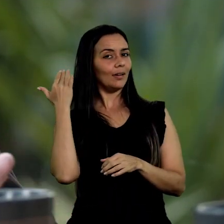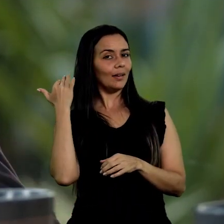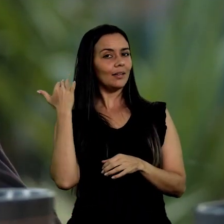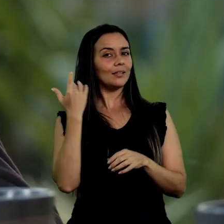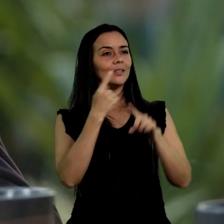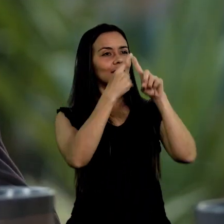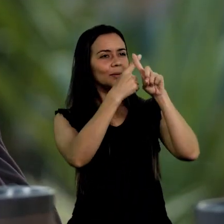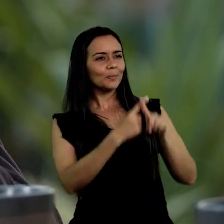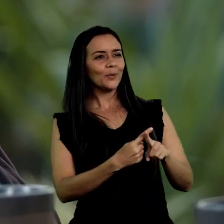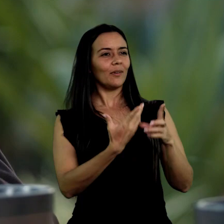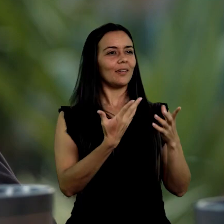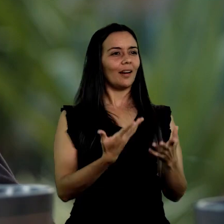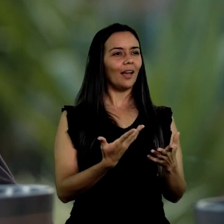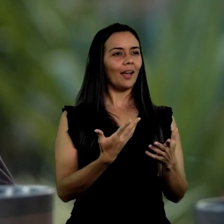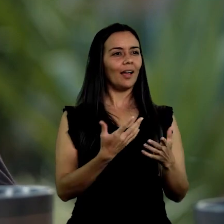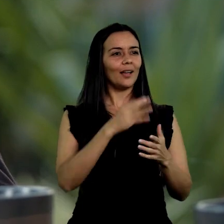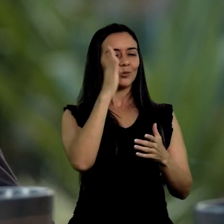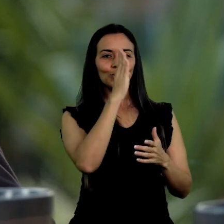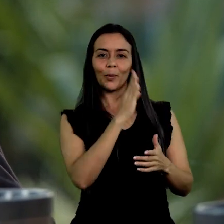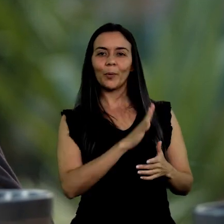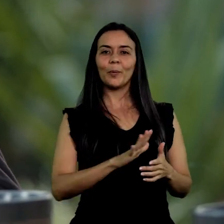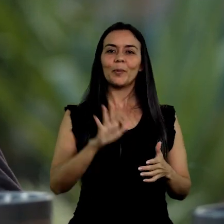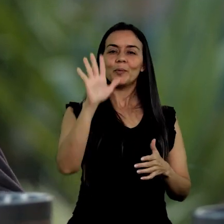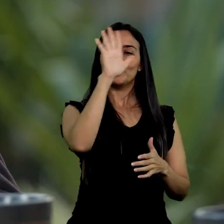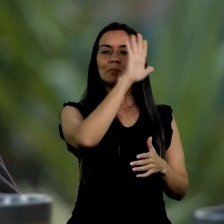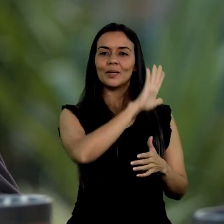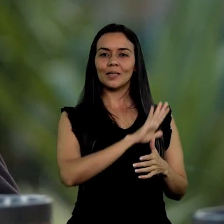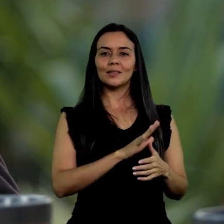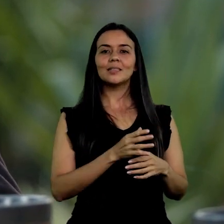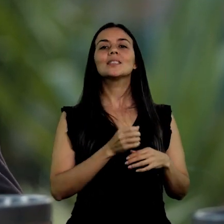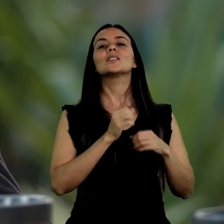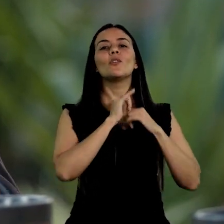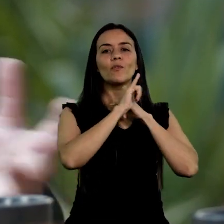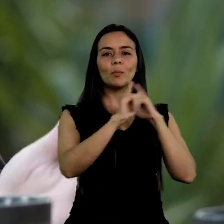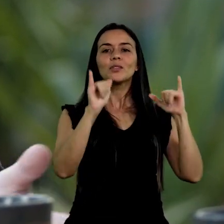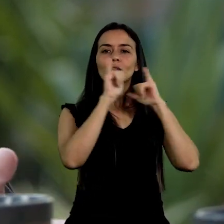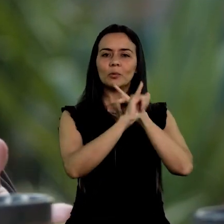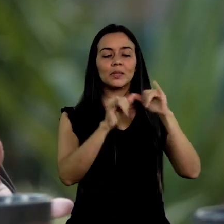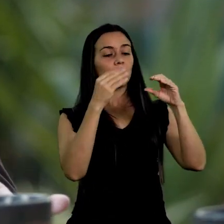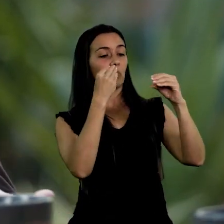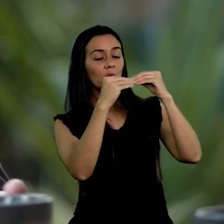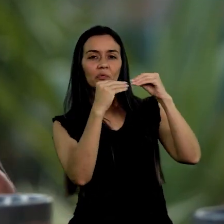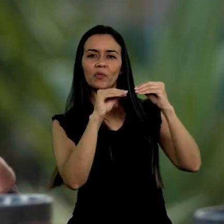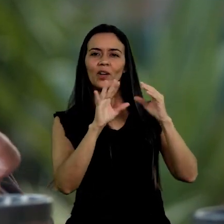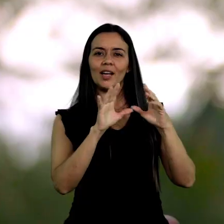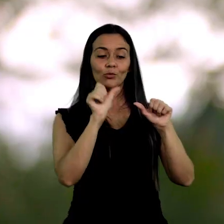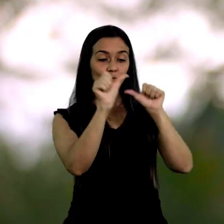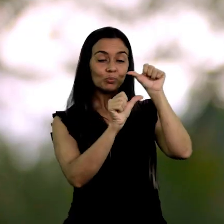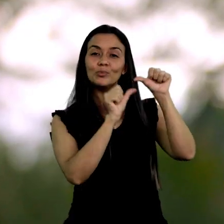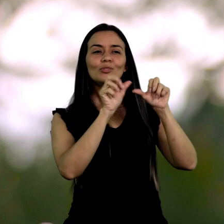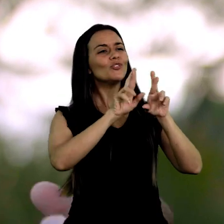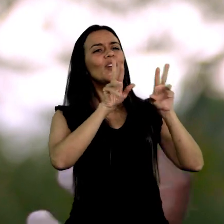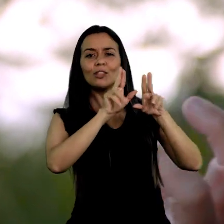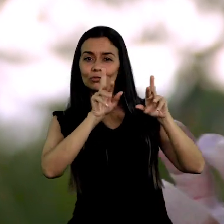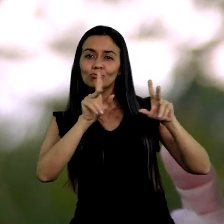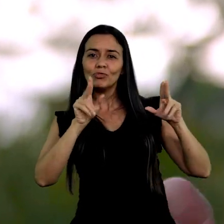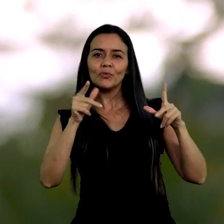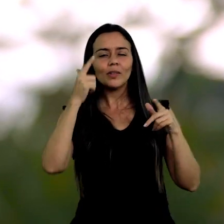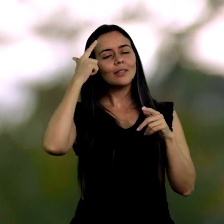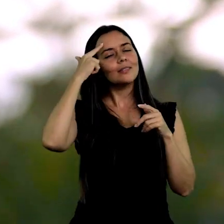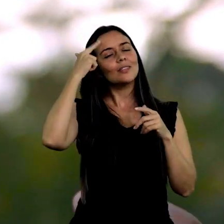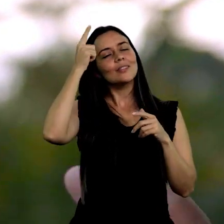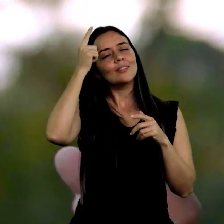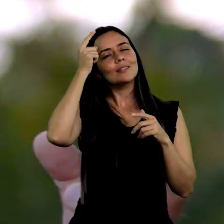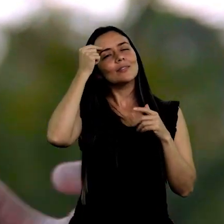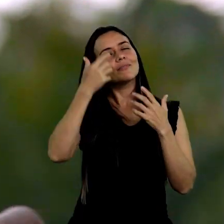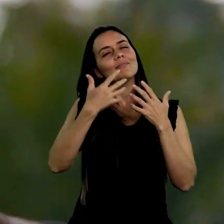tetracampeão, o Romário batendo pênalti. Em outro momento estava lá passando Tieta do Agreste. Então, mesmo o programa de televisão,